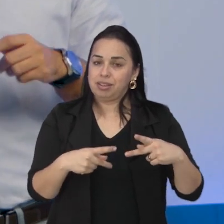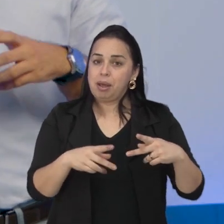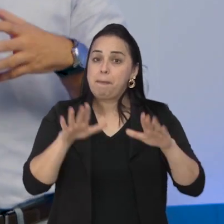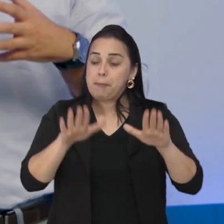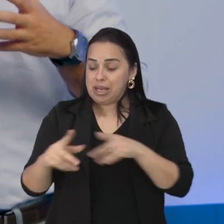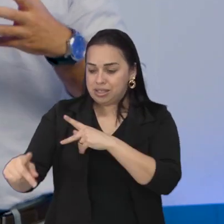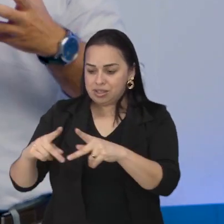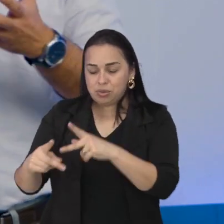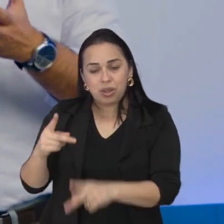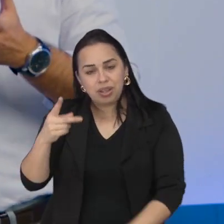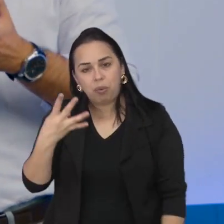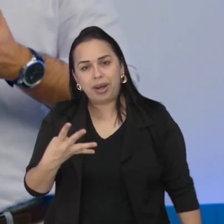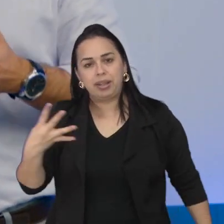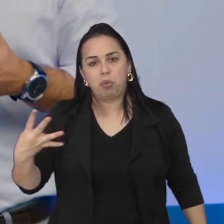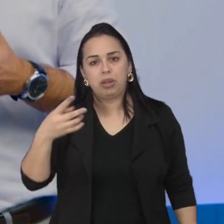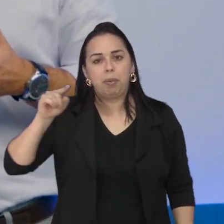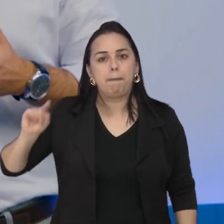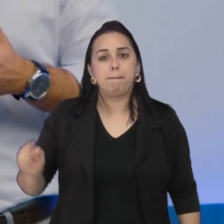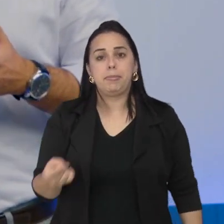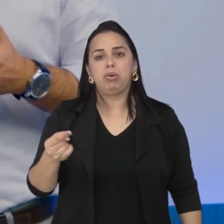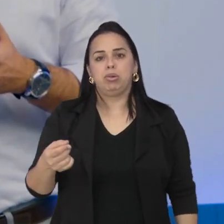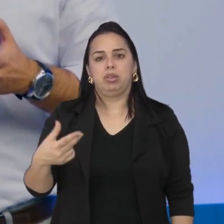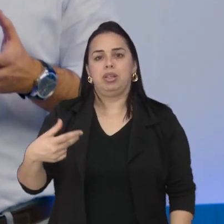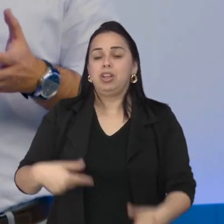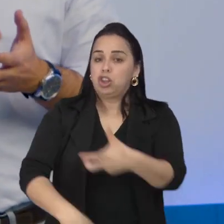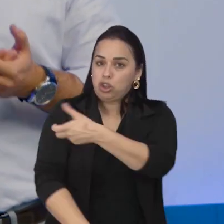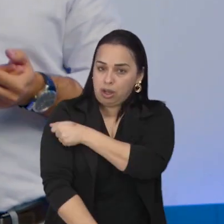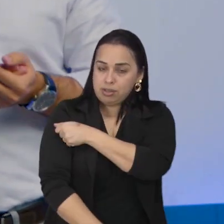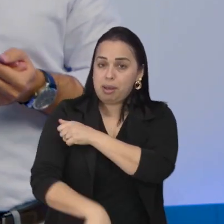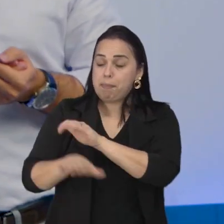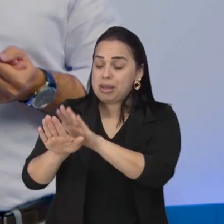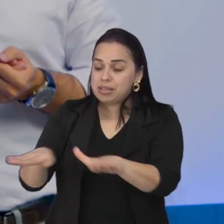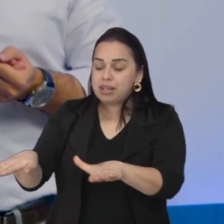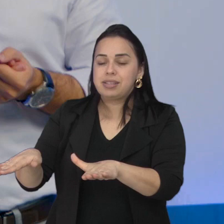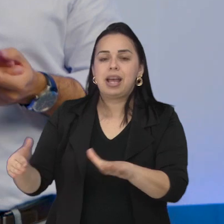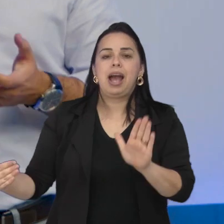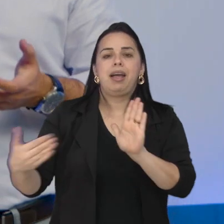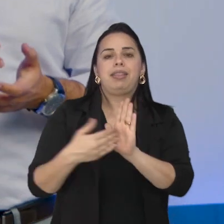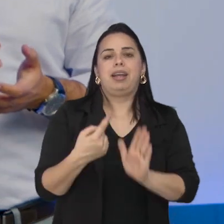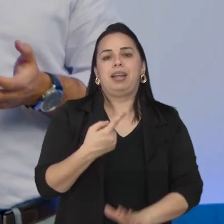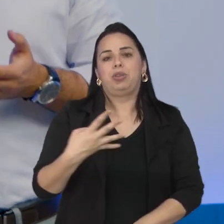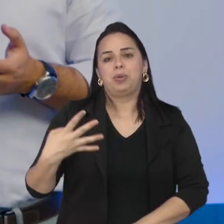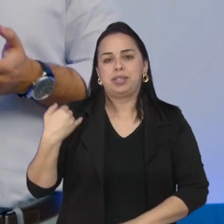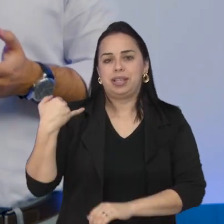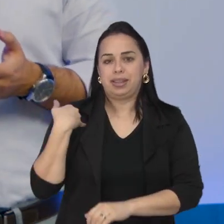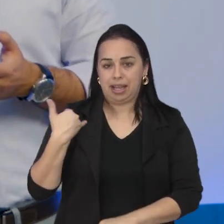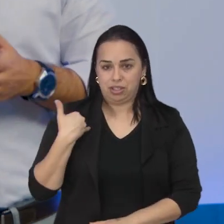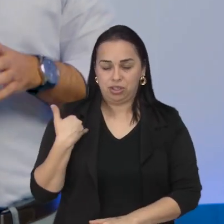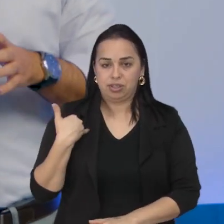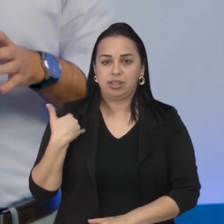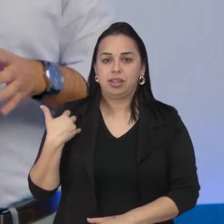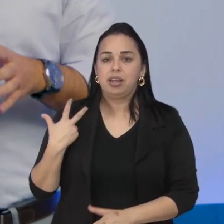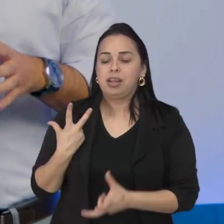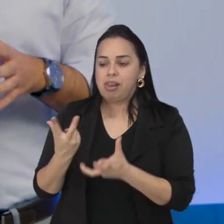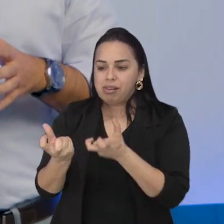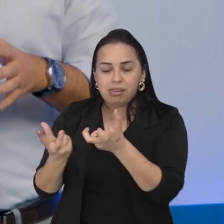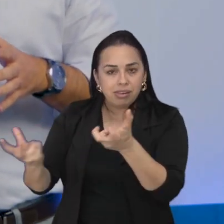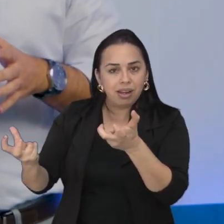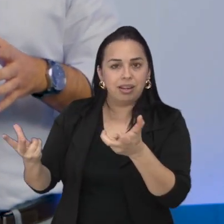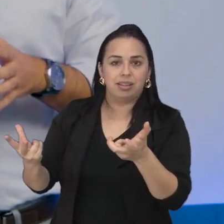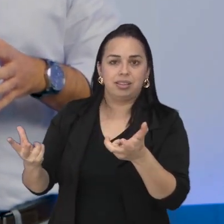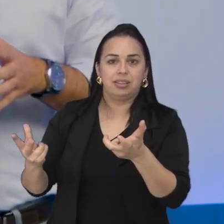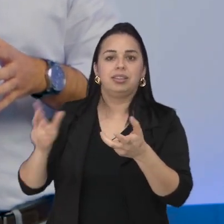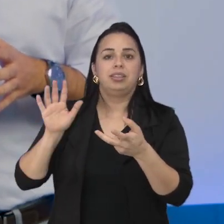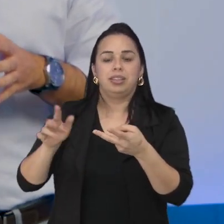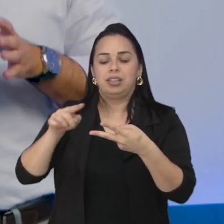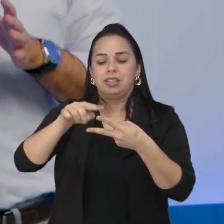é de quase 44 mil doses. Lembrando que o público-alvo são crianças de 10 a 14 anos e as aplicações são realizadas